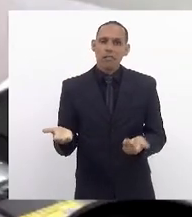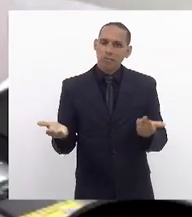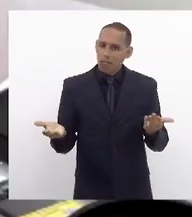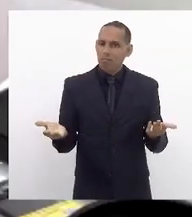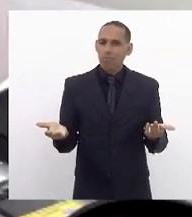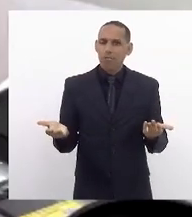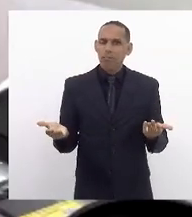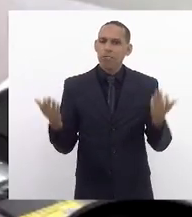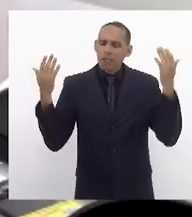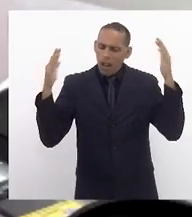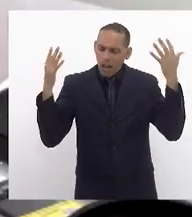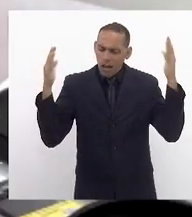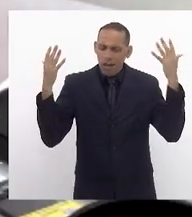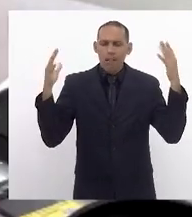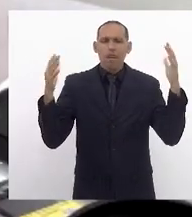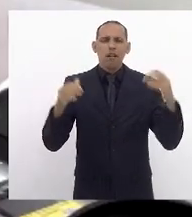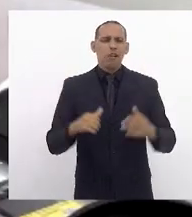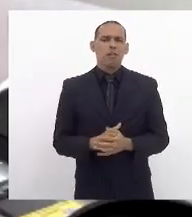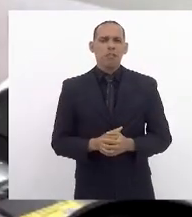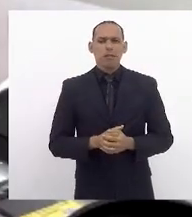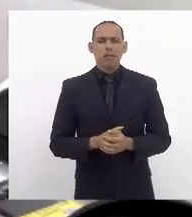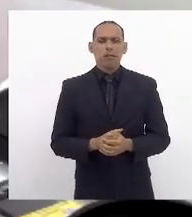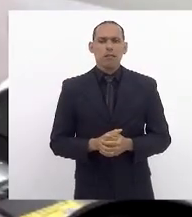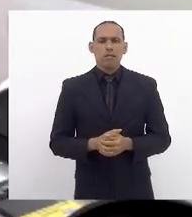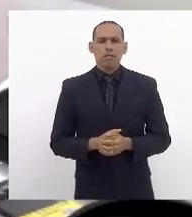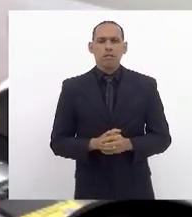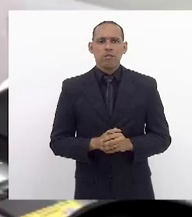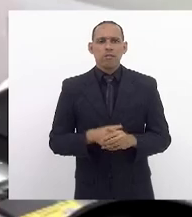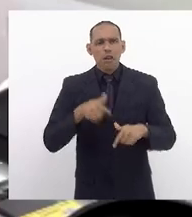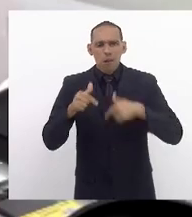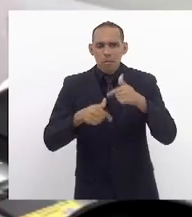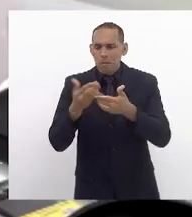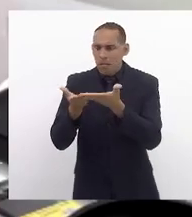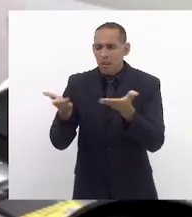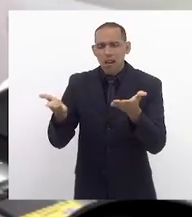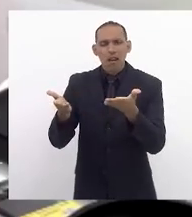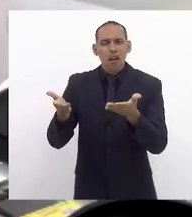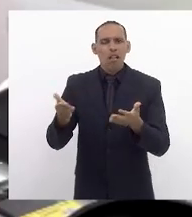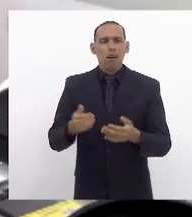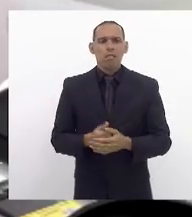queria parabenizar, né, os trabalhadores da área